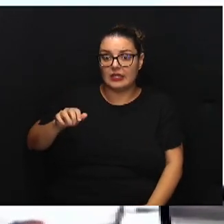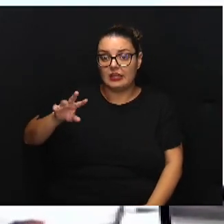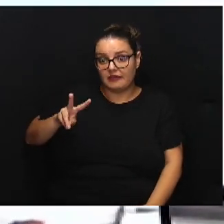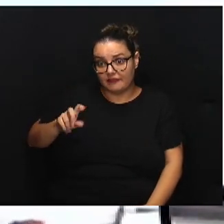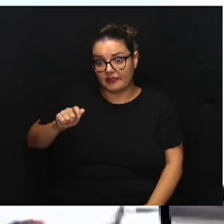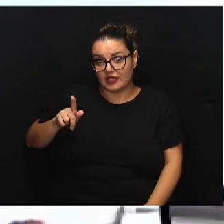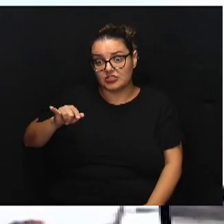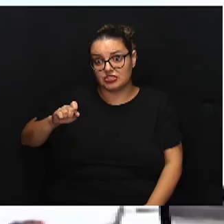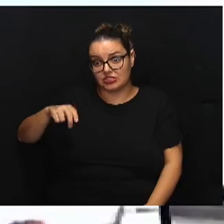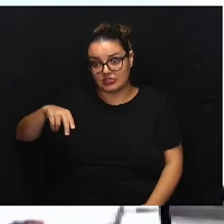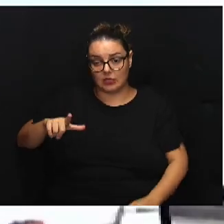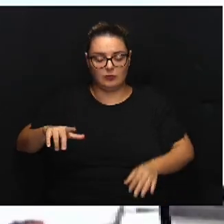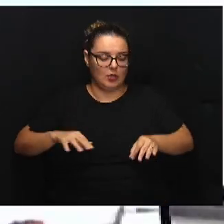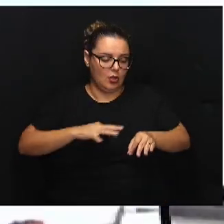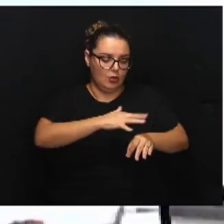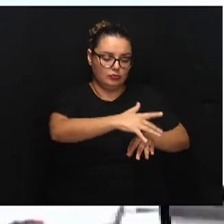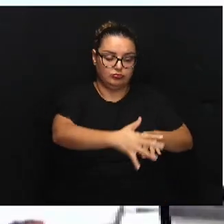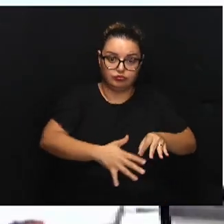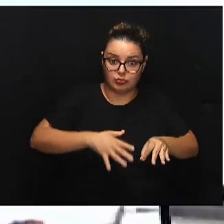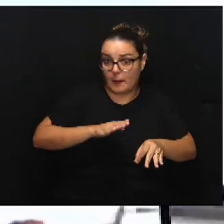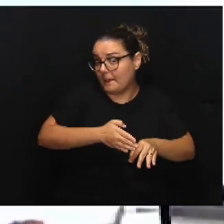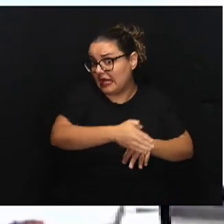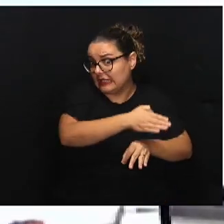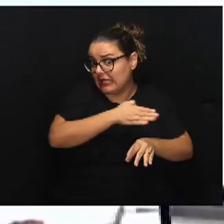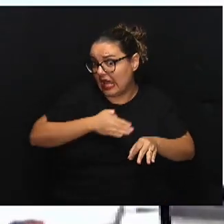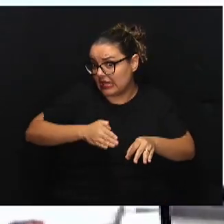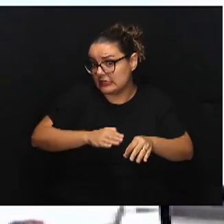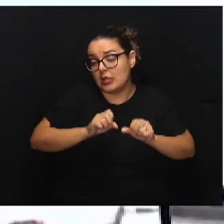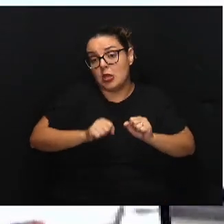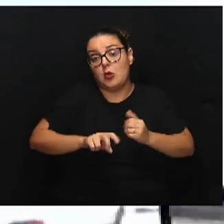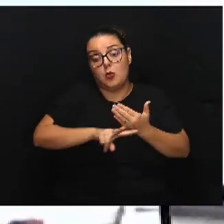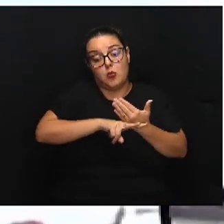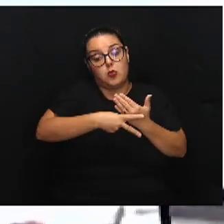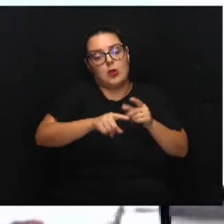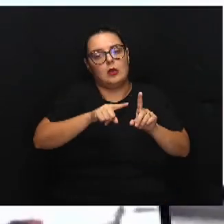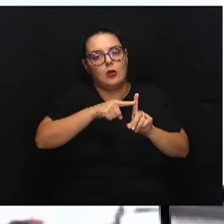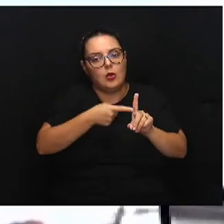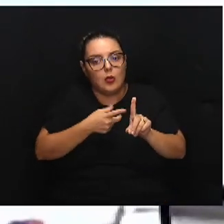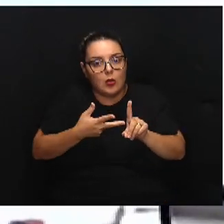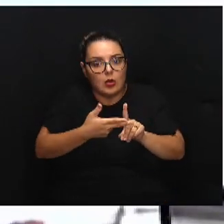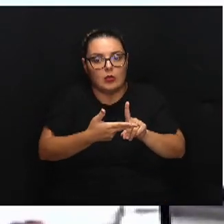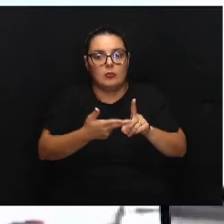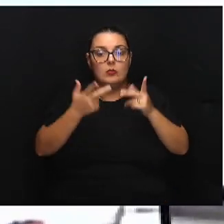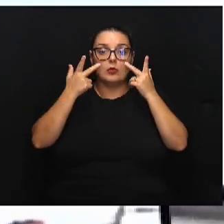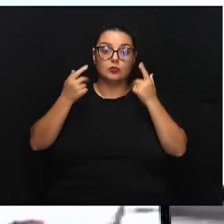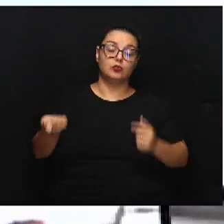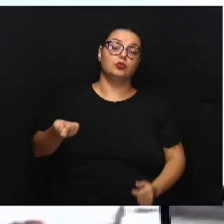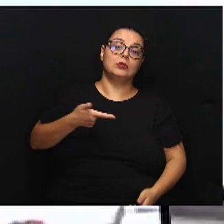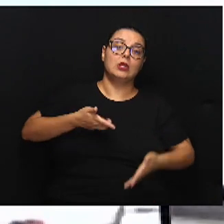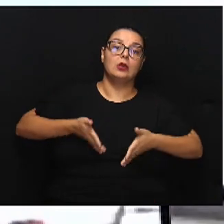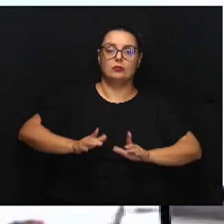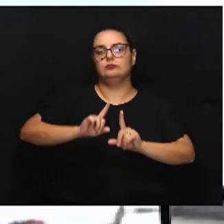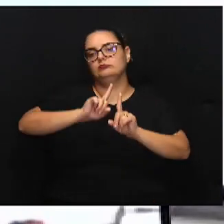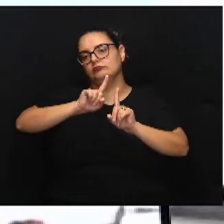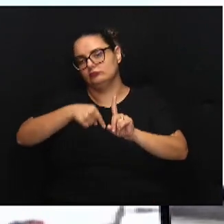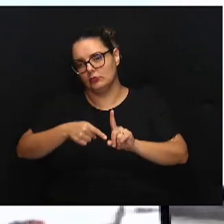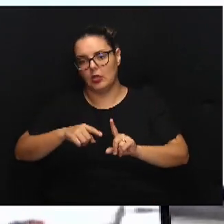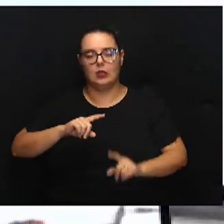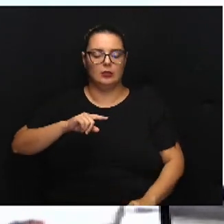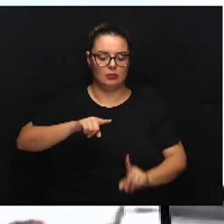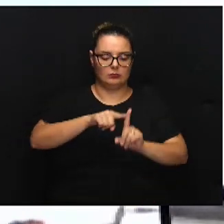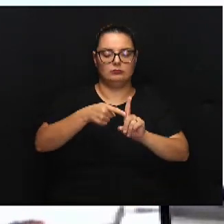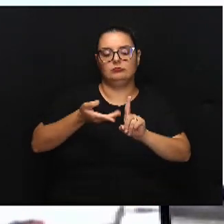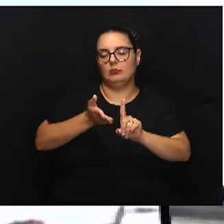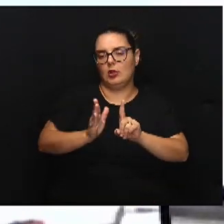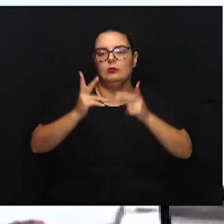podem eventualmente complicar um pós-cesárea com muito mais frequência que um pós-parto, ok? Então essa é uma coisa